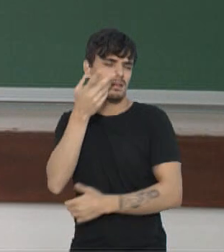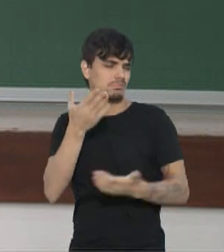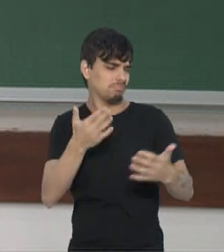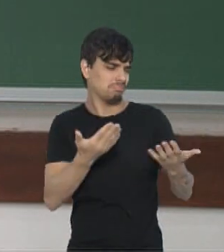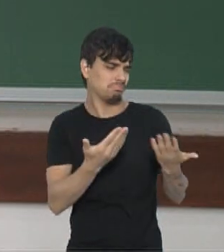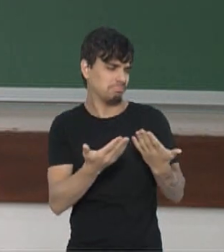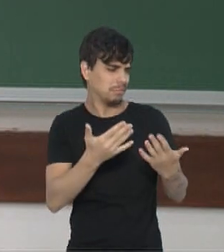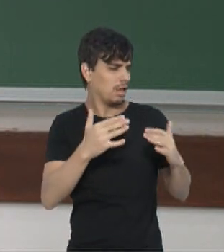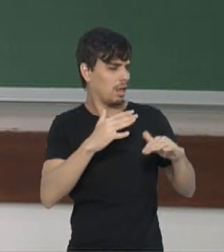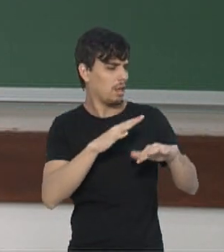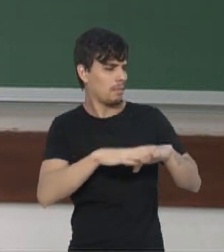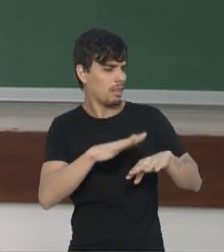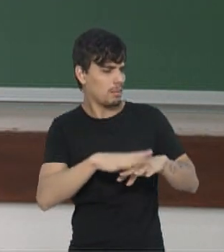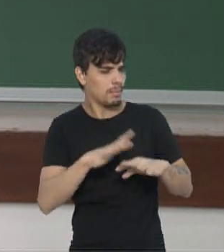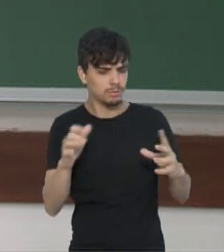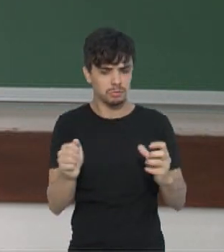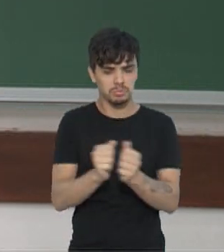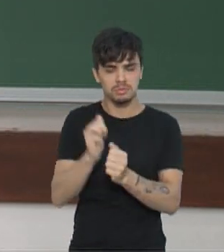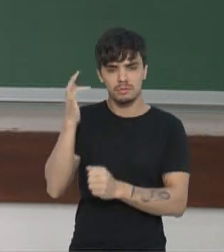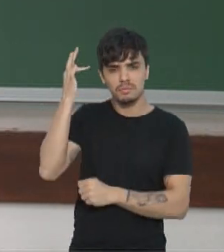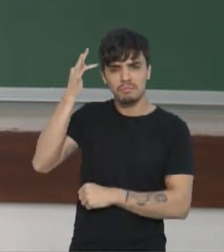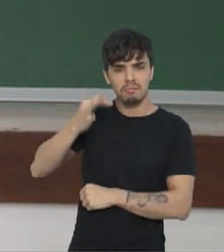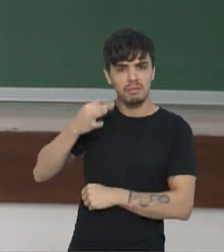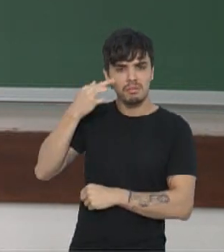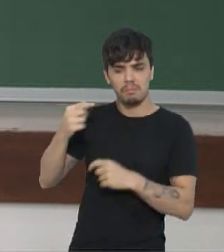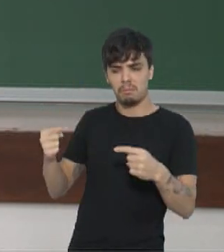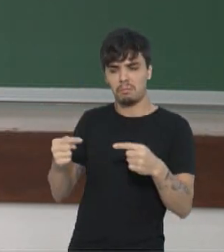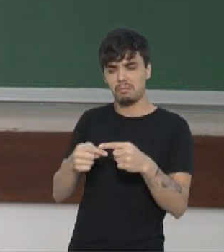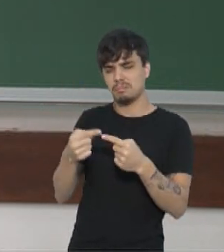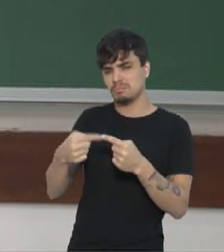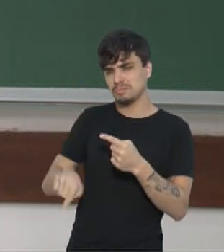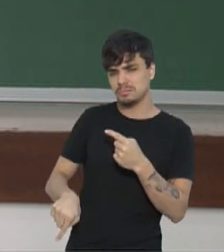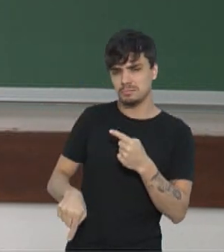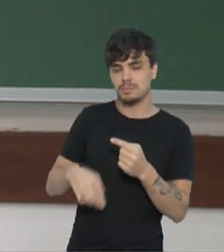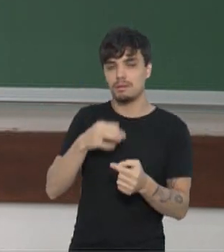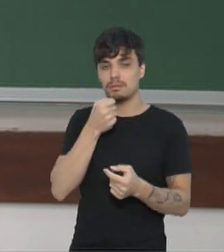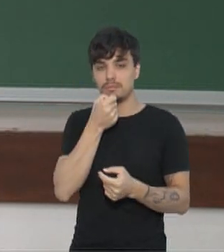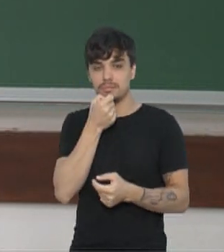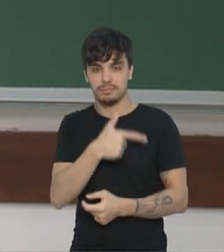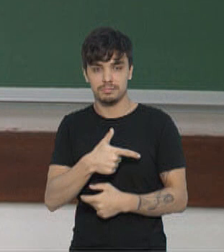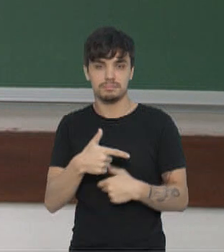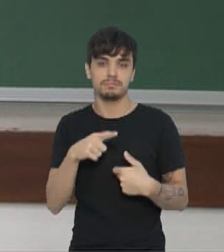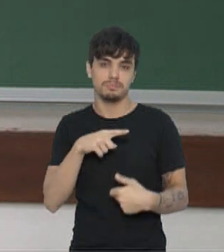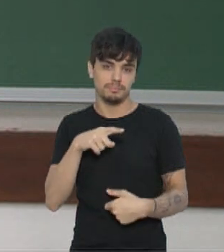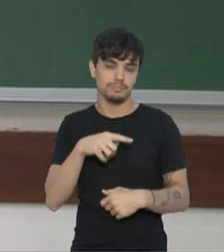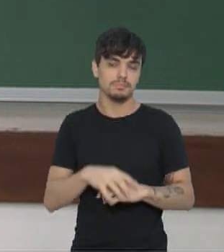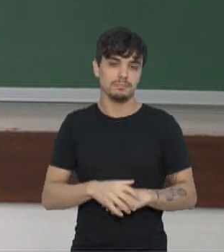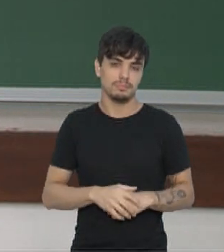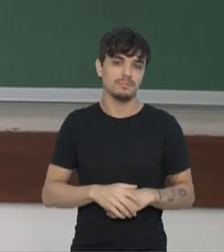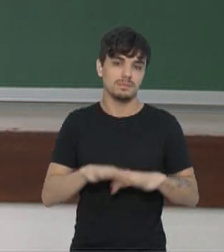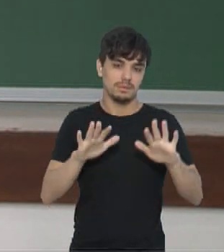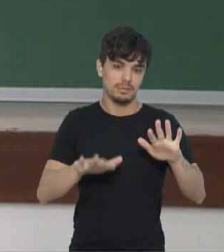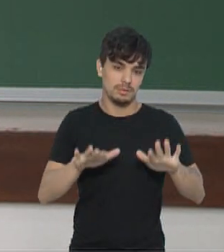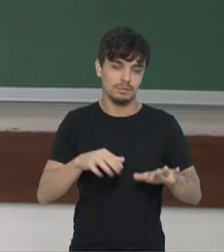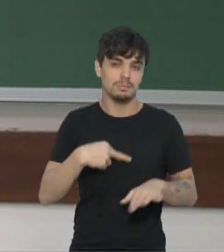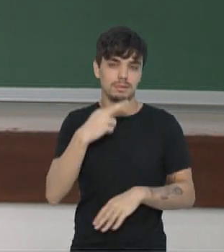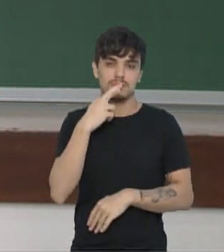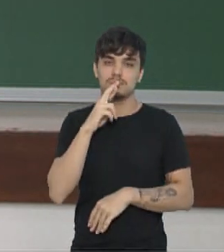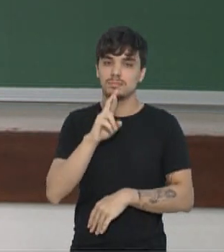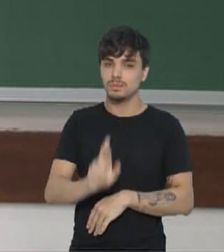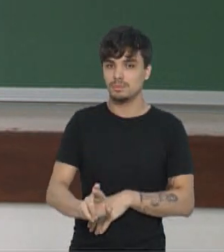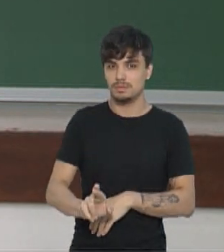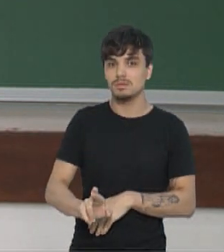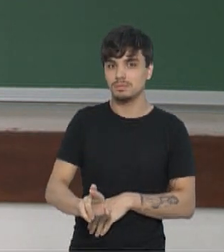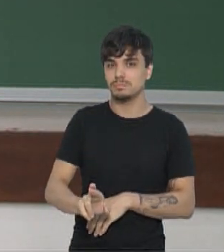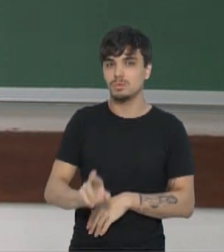matemática com filosofia, e ficam sempre com esse deboche, né? E aí a gente tem que estar respondendo isso aí. O